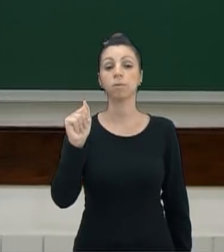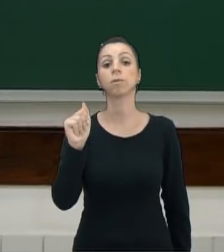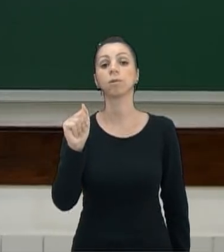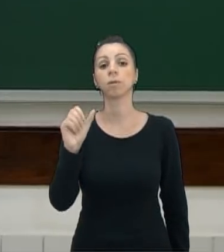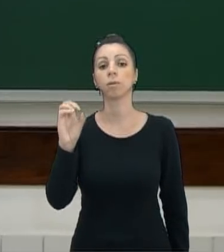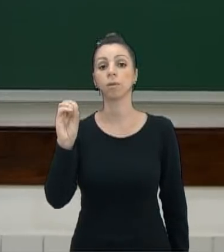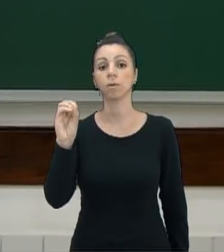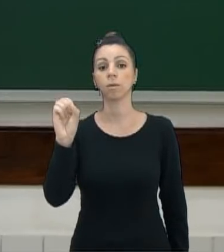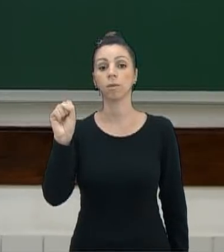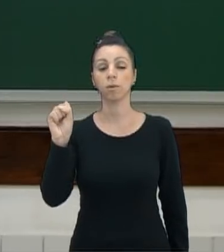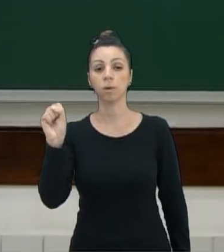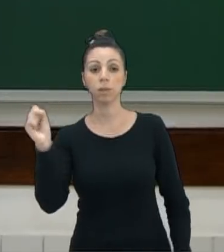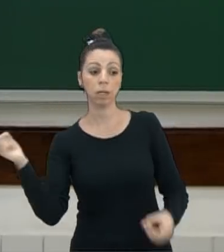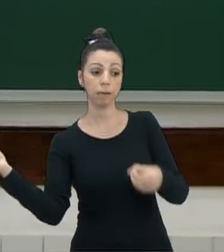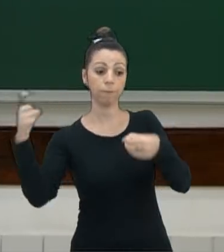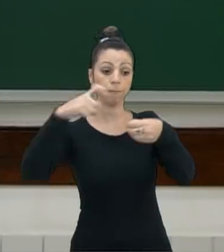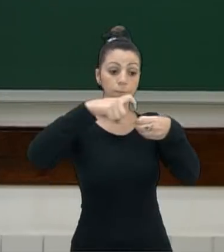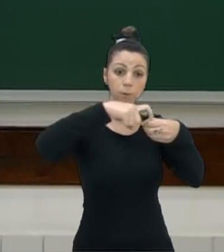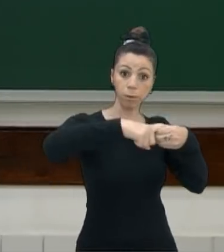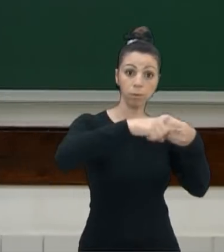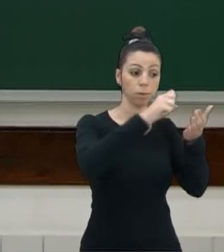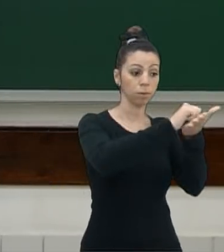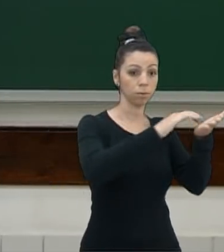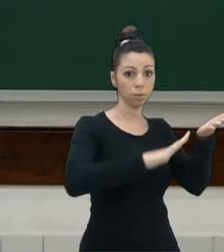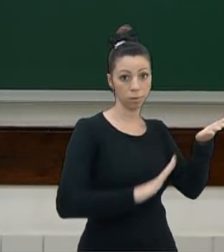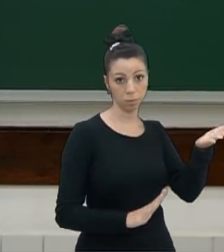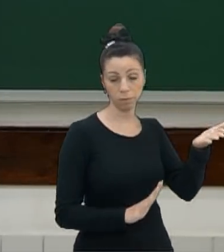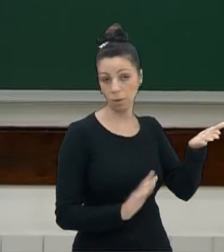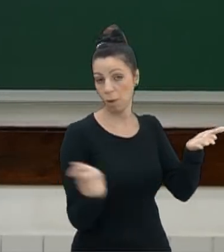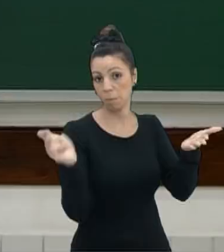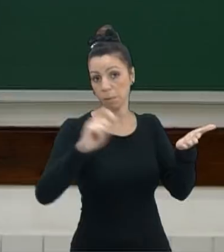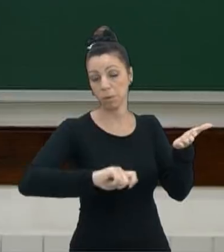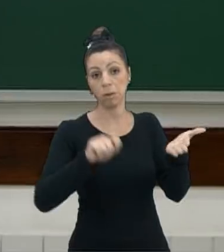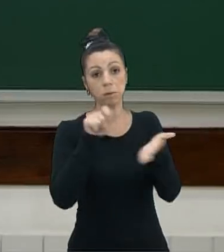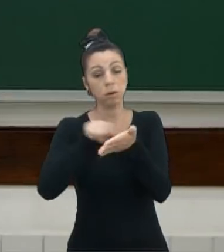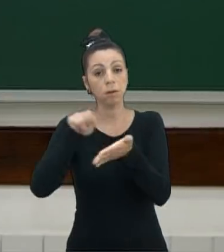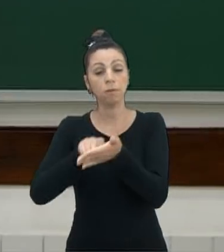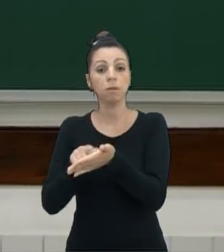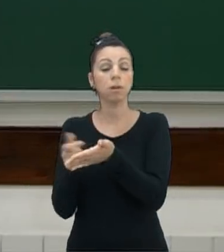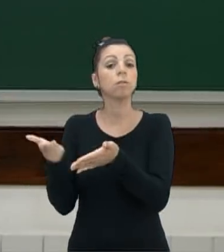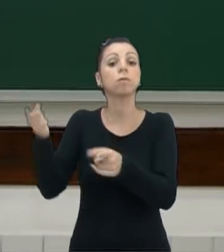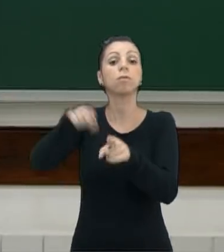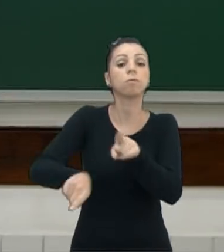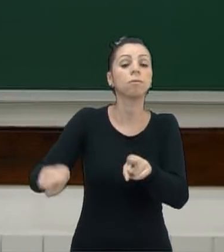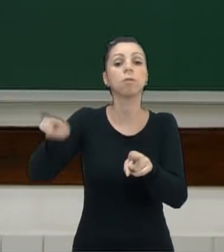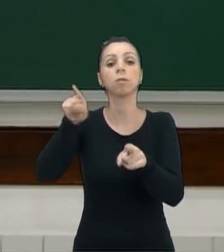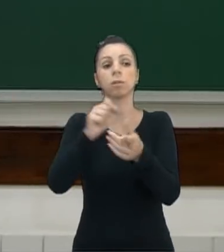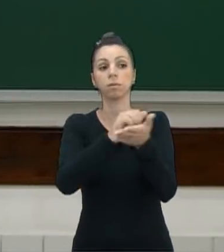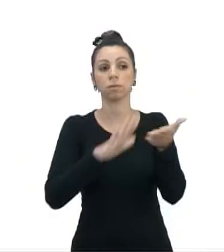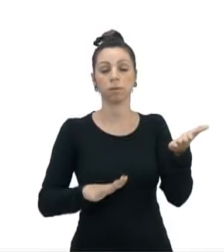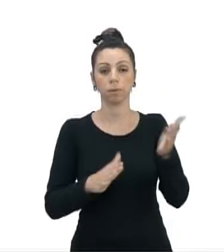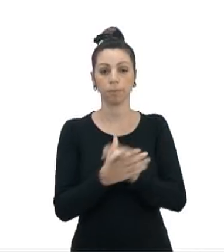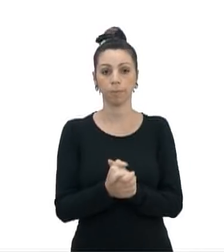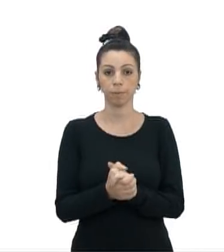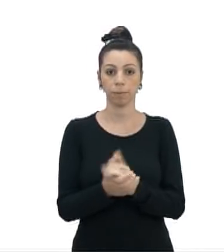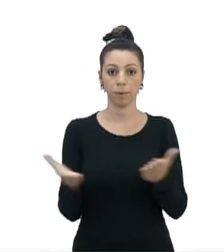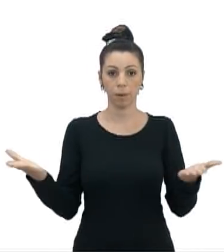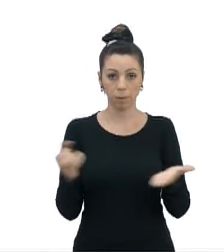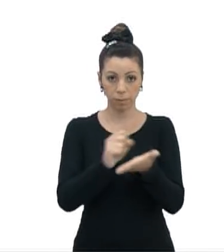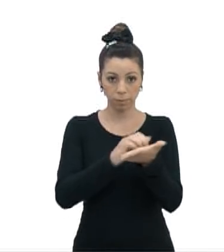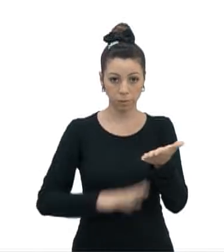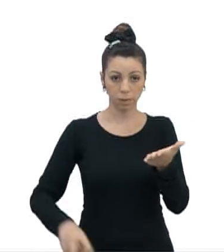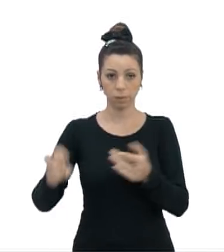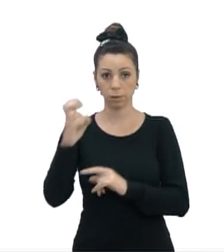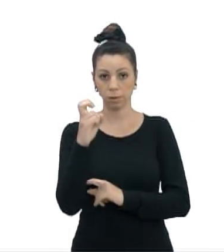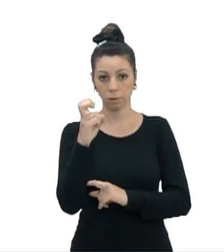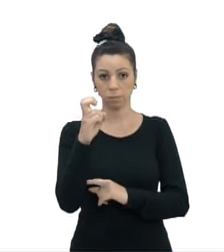é um recurso muito necessário na produção de texto. Agora, vamos fazer a atividade 5.